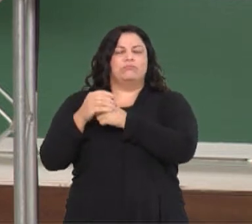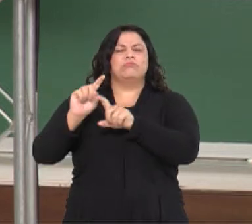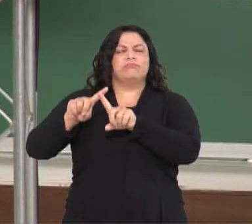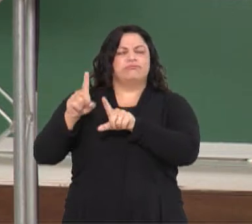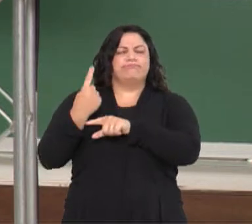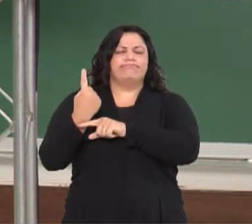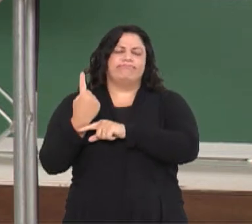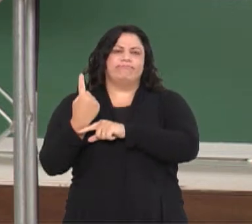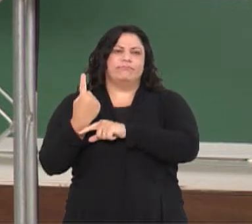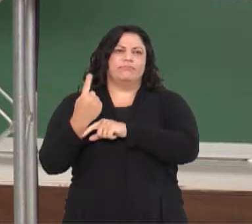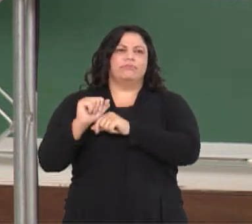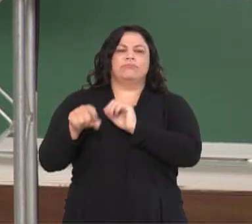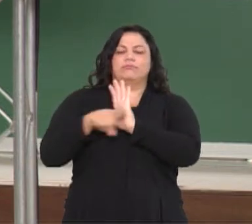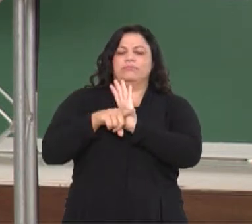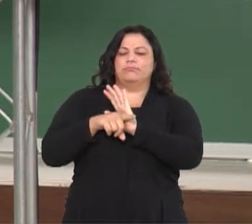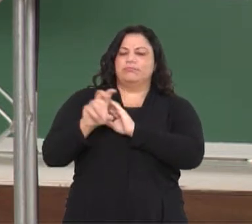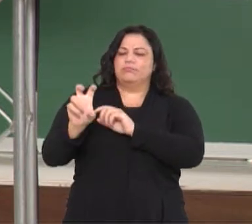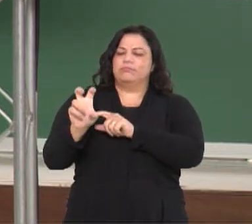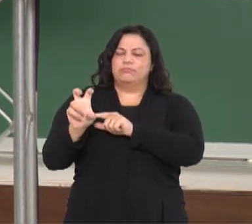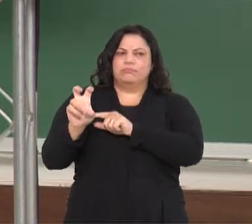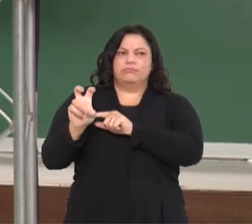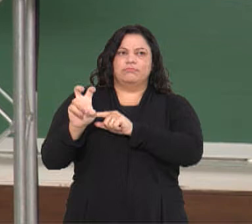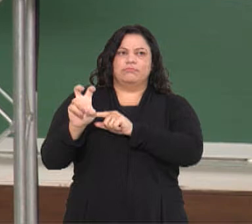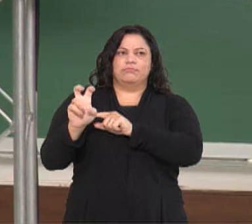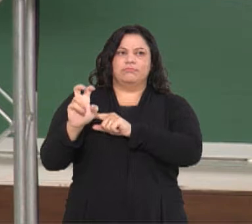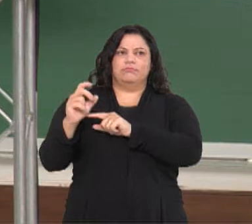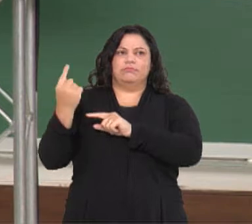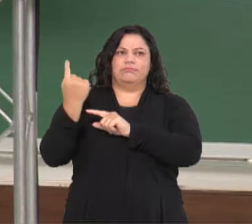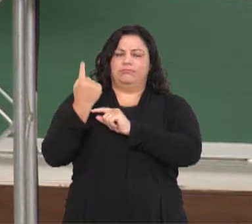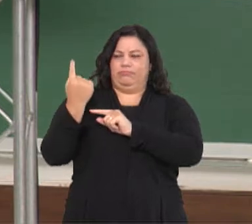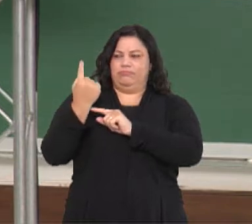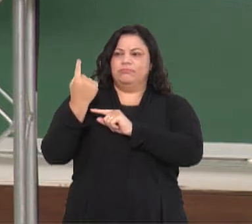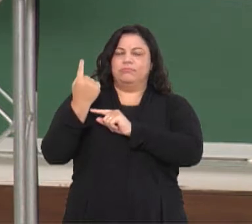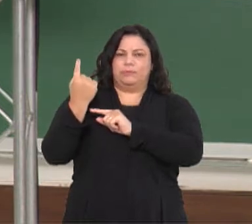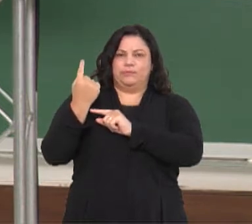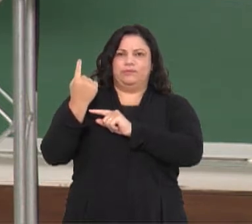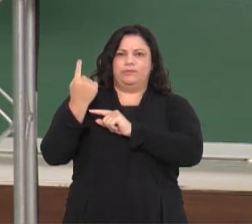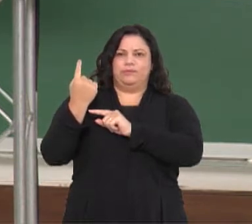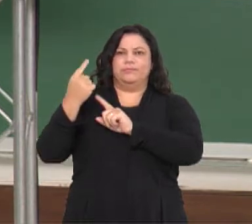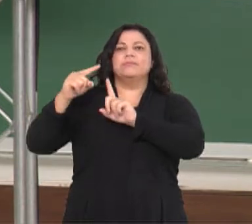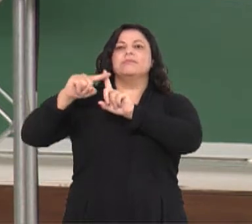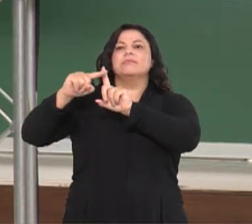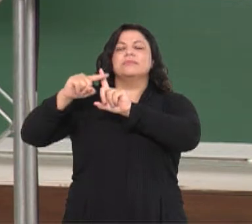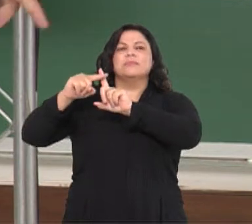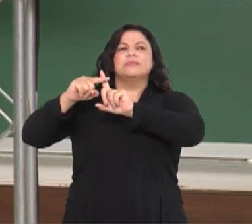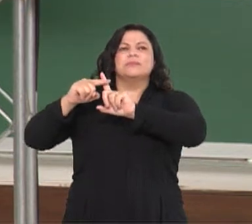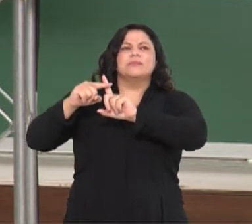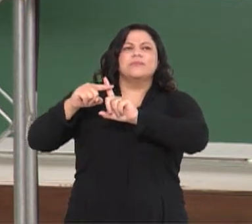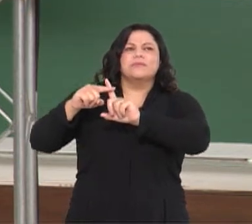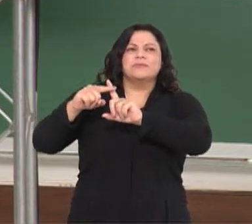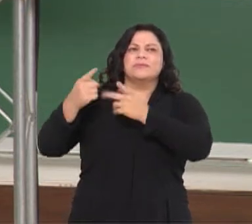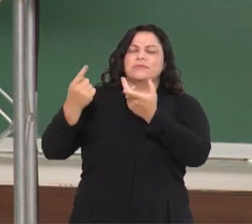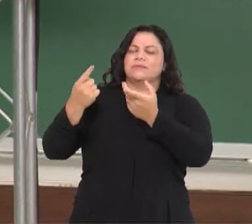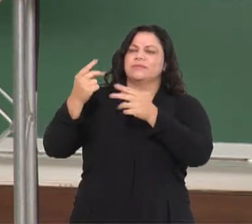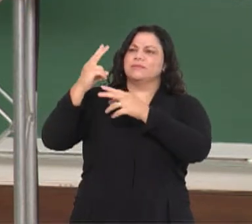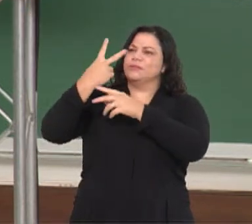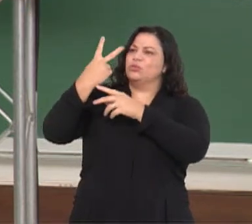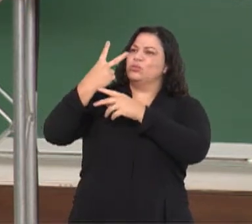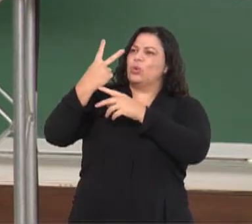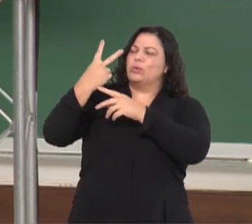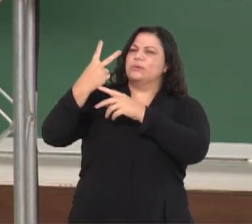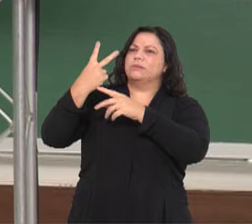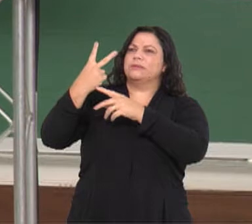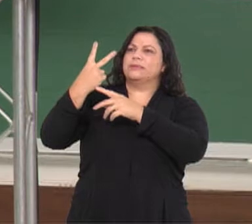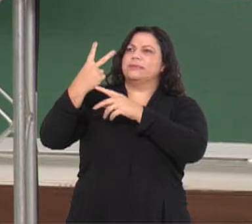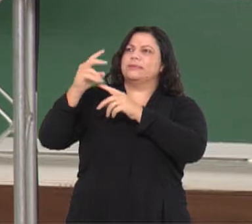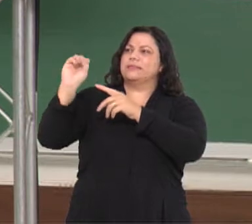dela? Negativo 5 no polinômio R e o 1 positivo no polinômio S. E os coeficientes independentes, que é 2 no primeiro polinômio